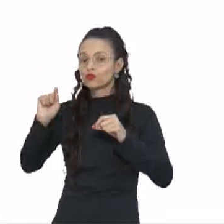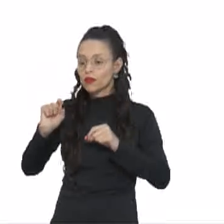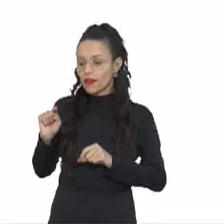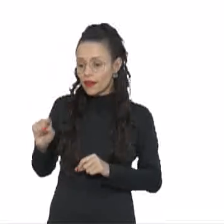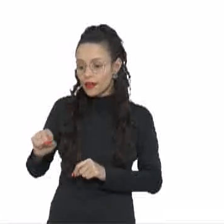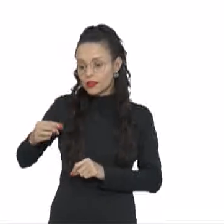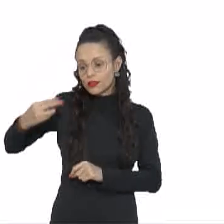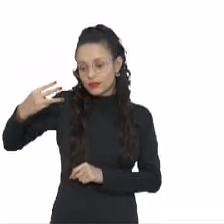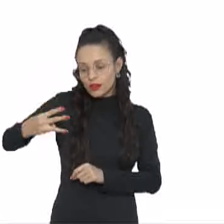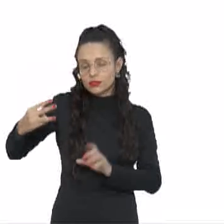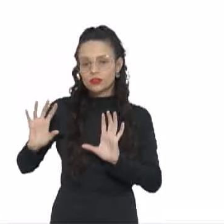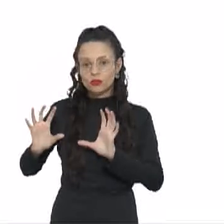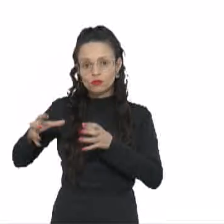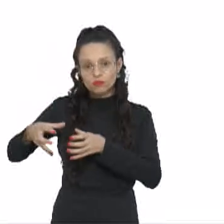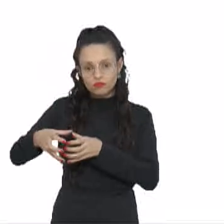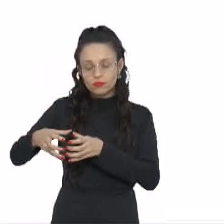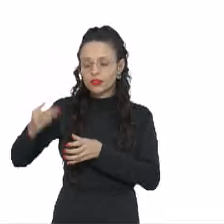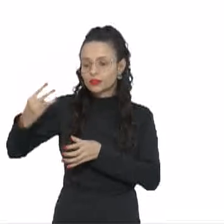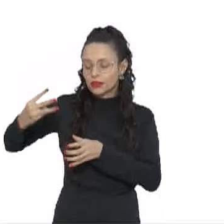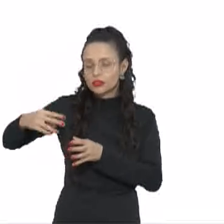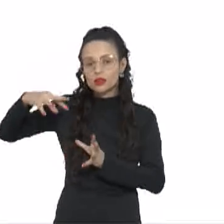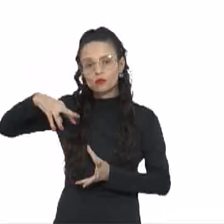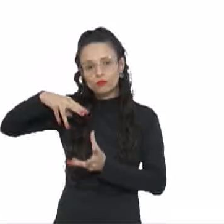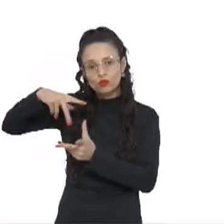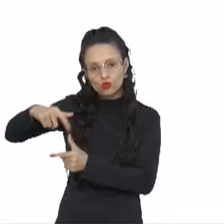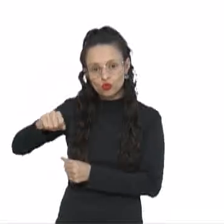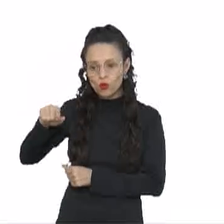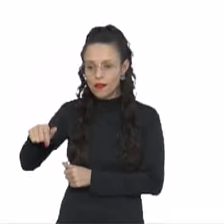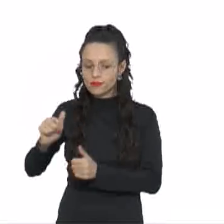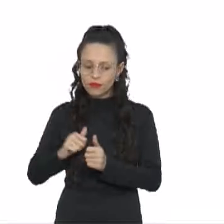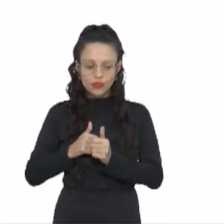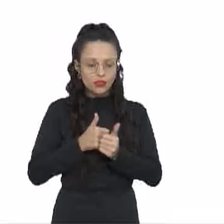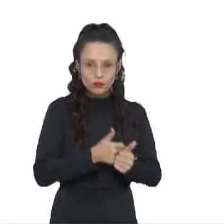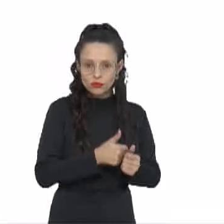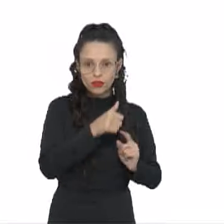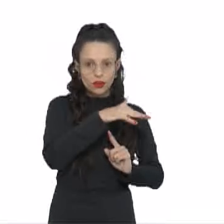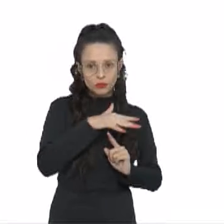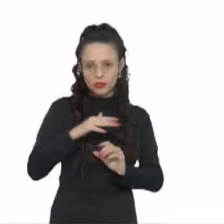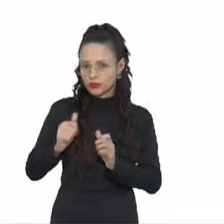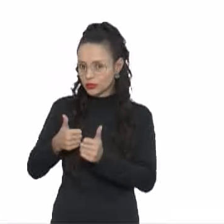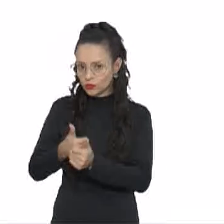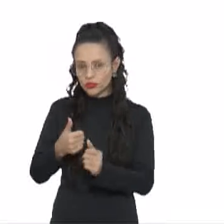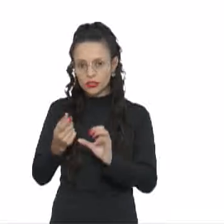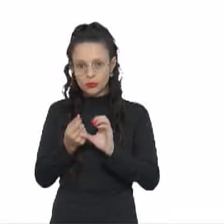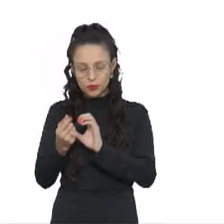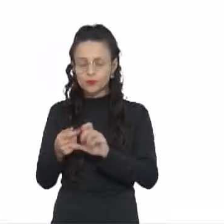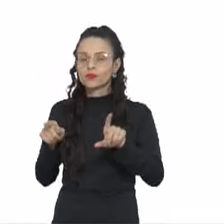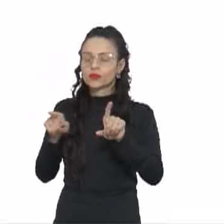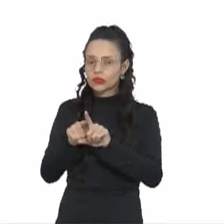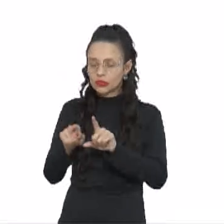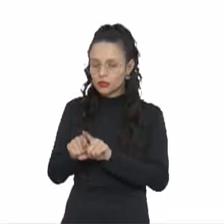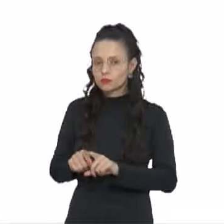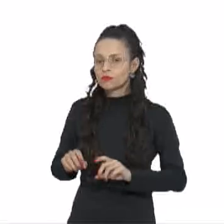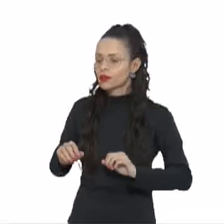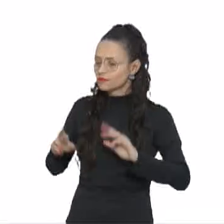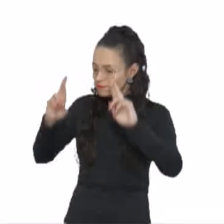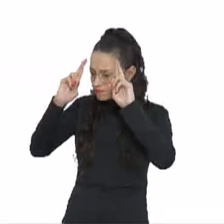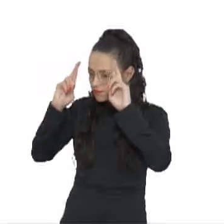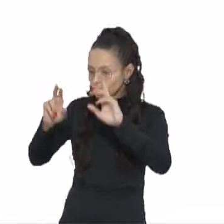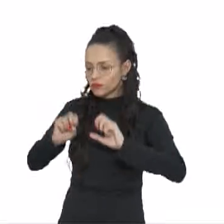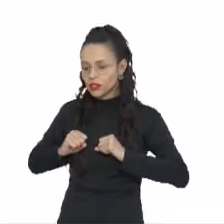terceiro mundo para esse bloco de países não alinhados. Defendeu o respeito à soberania e à integridade territorial